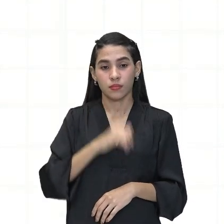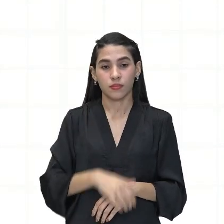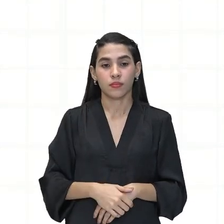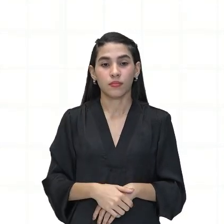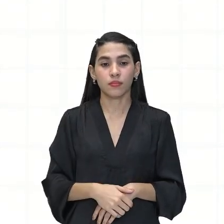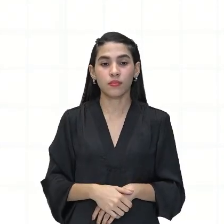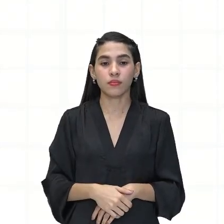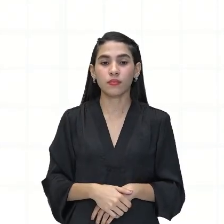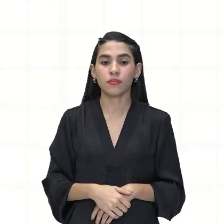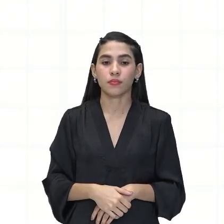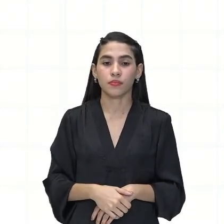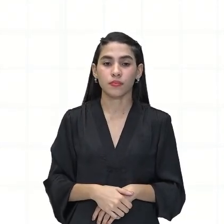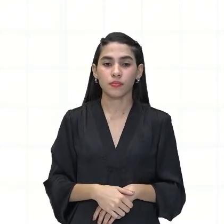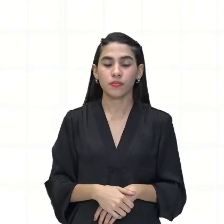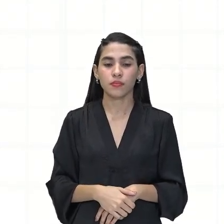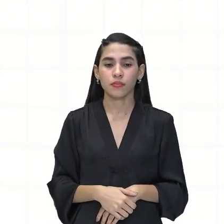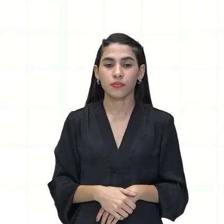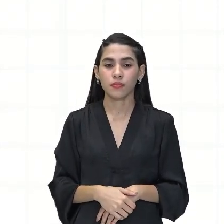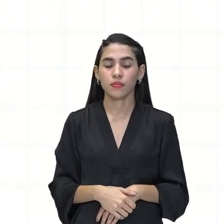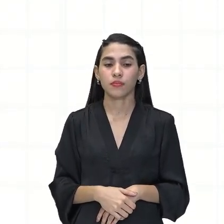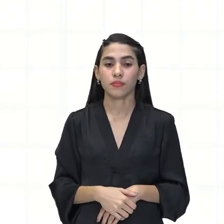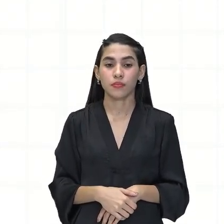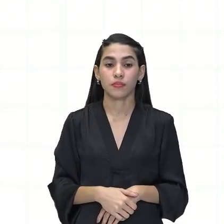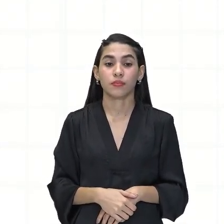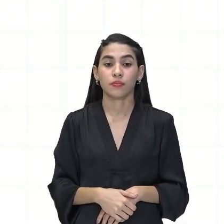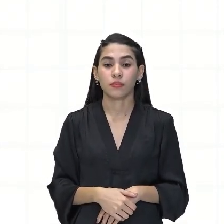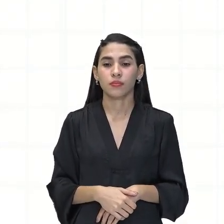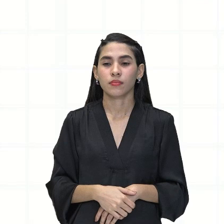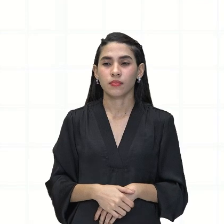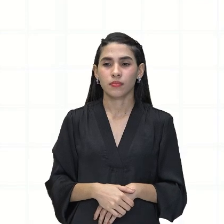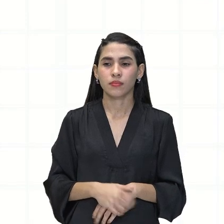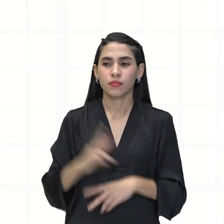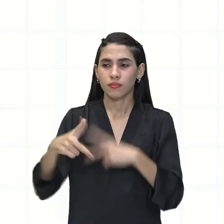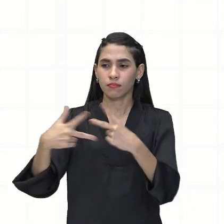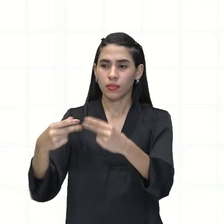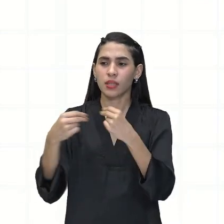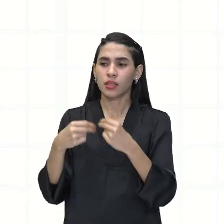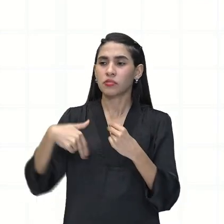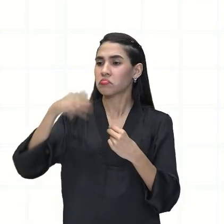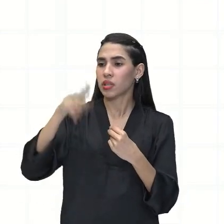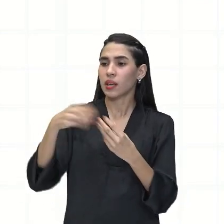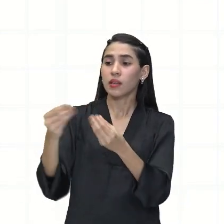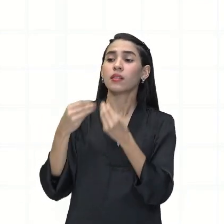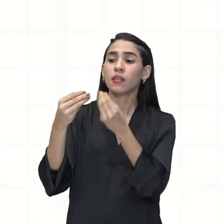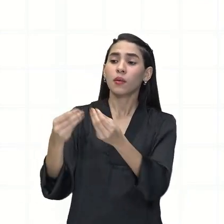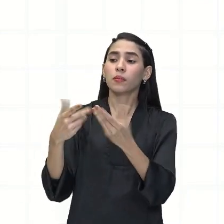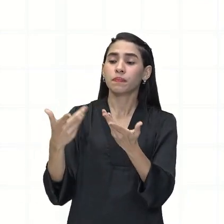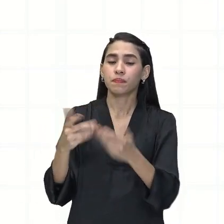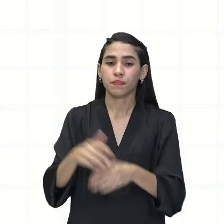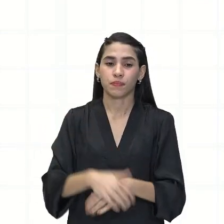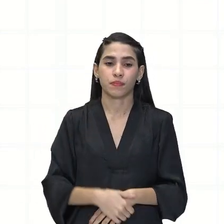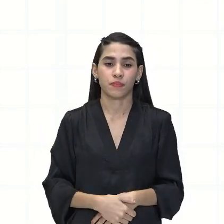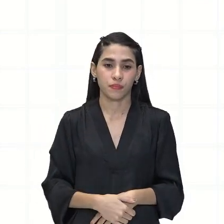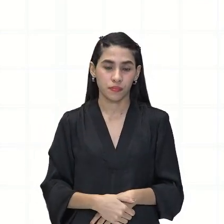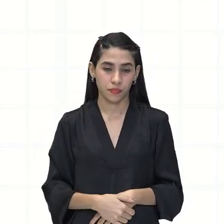Então, muito bem. Olha só, quem te presenteou? Vejam, quem te presenteou? Veja que